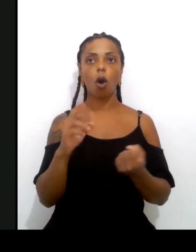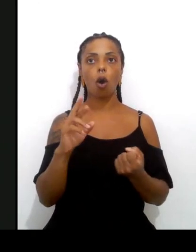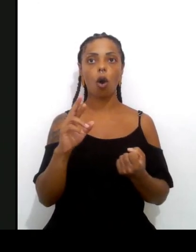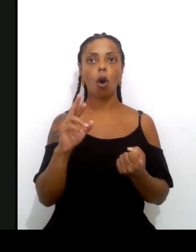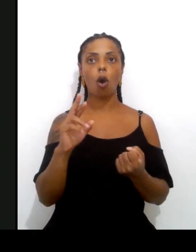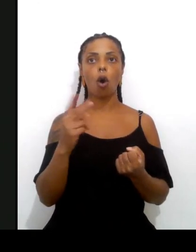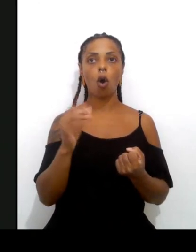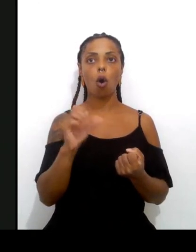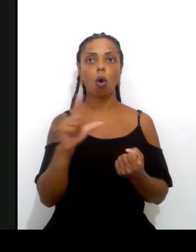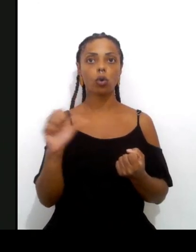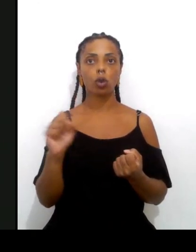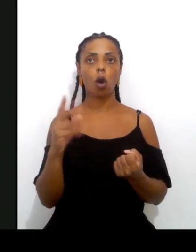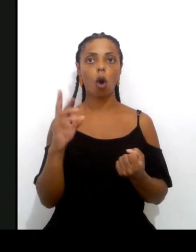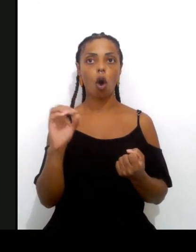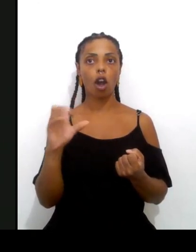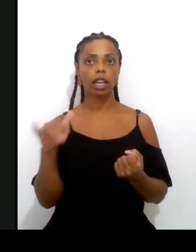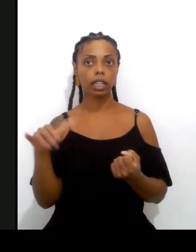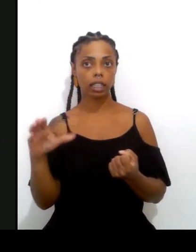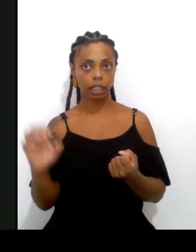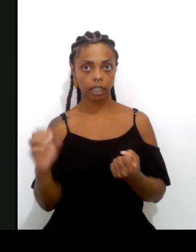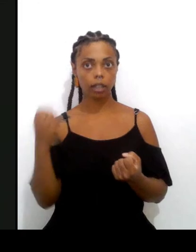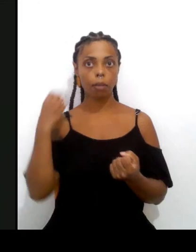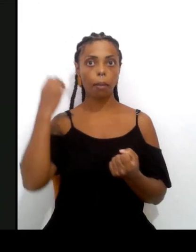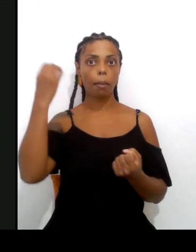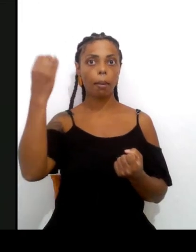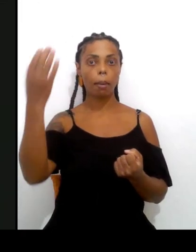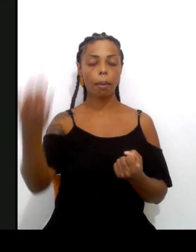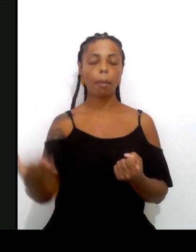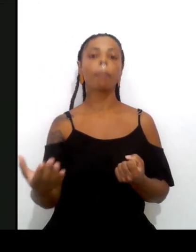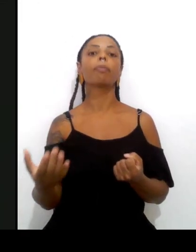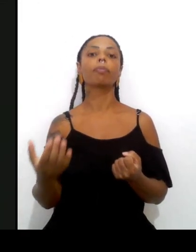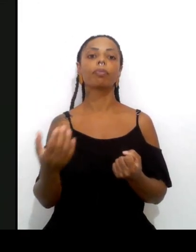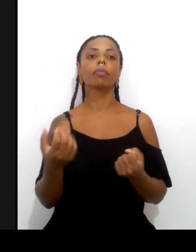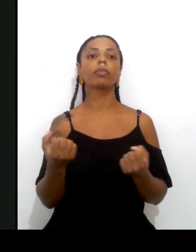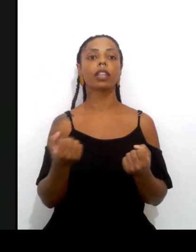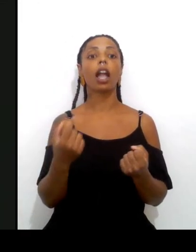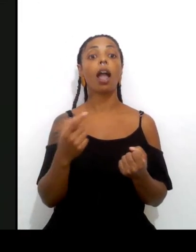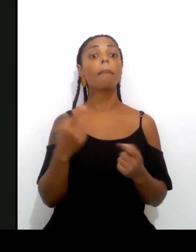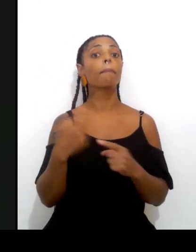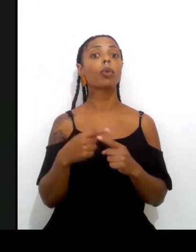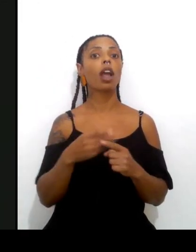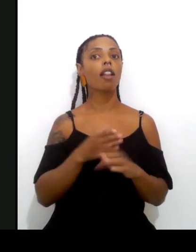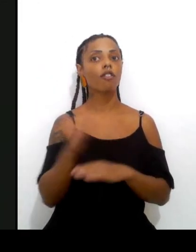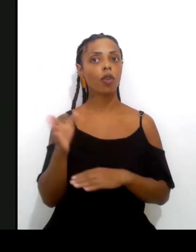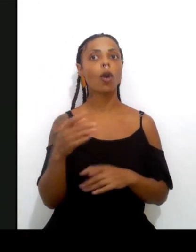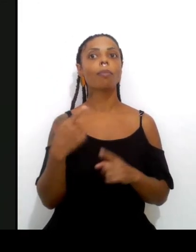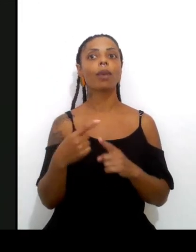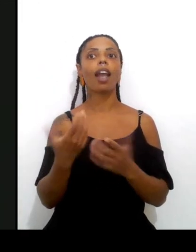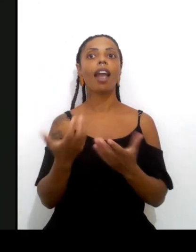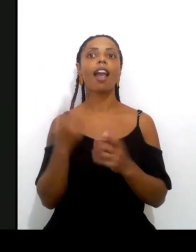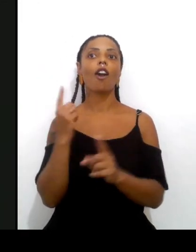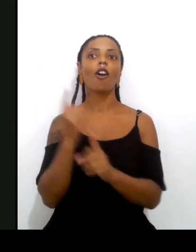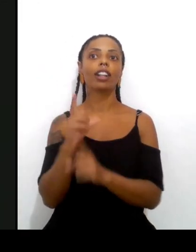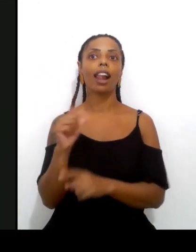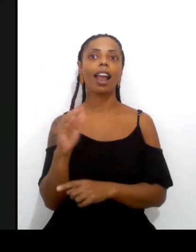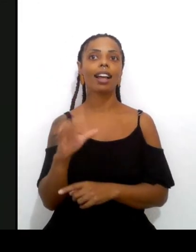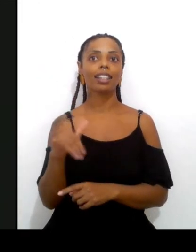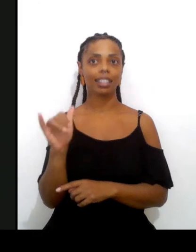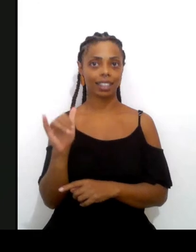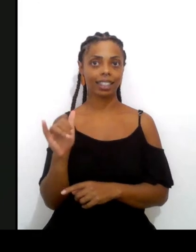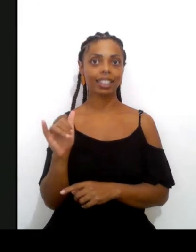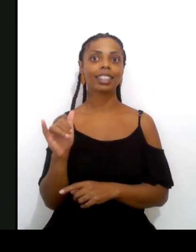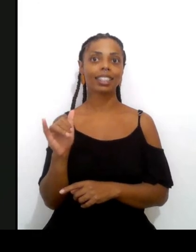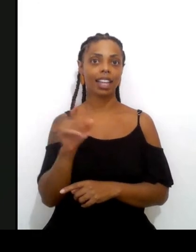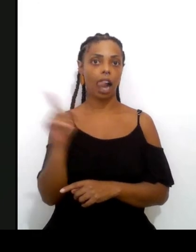inicialmente ele foi a Tanger para encontrar o seu então amante Peter Lace bacon conheceu Lace em 52